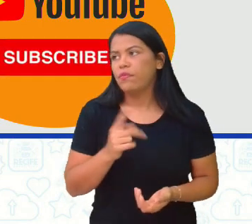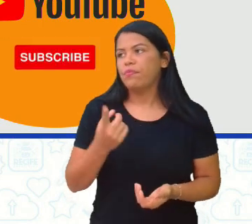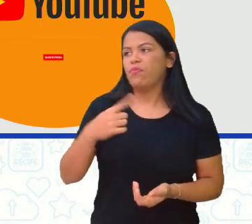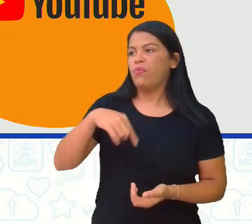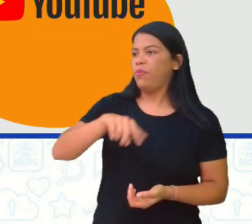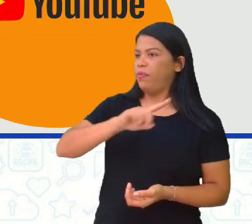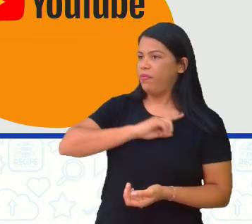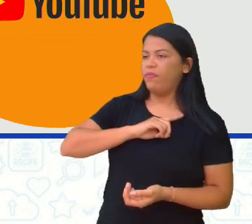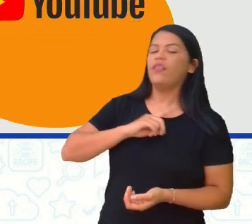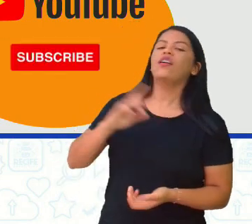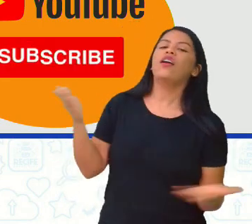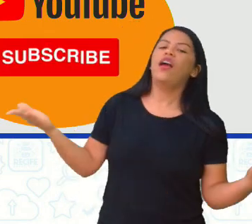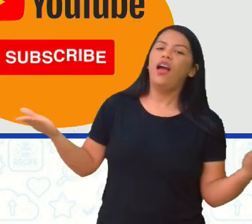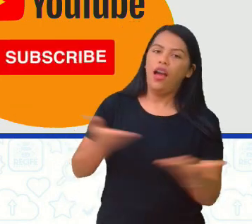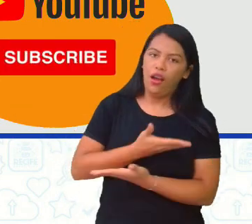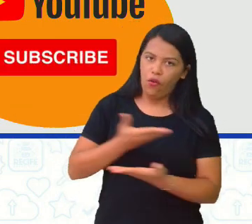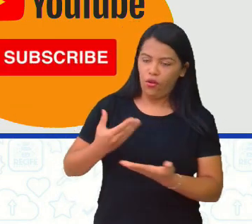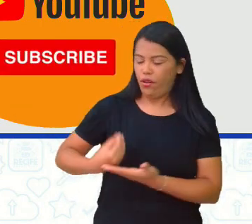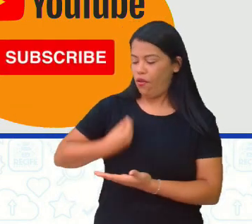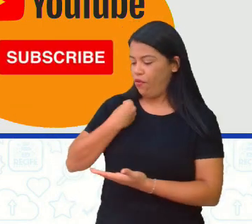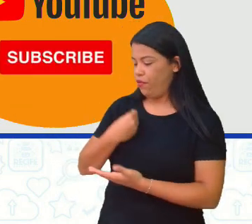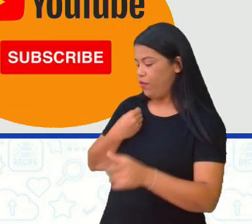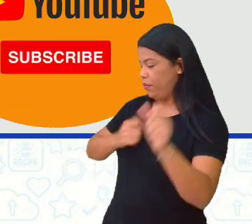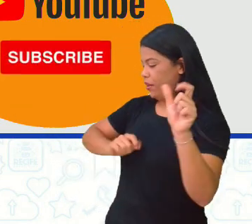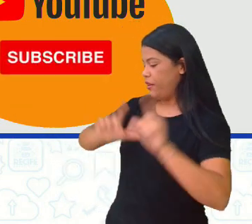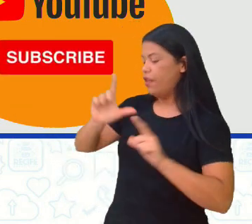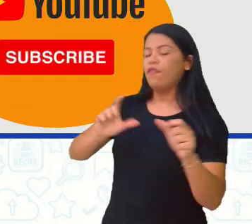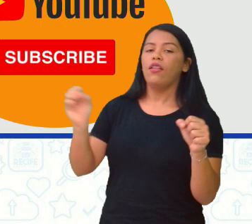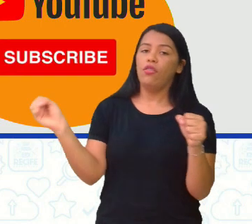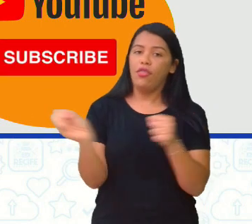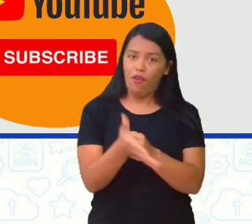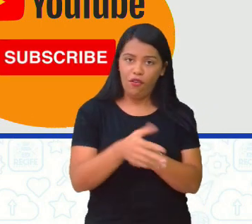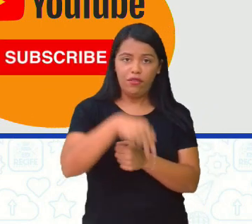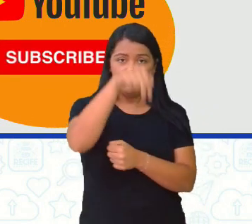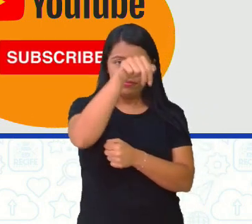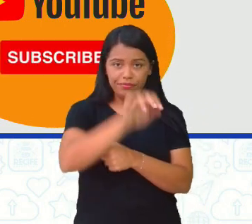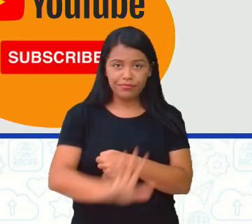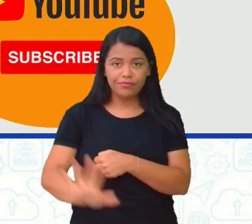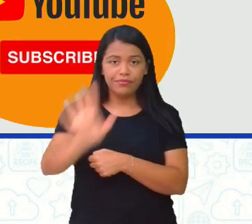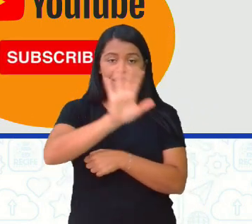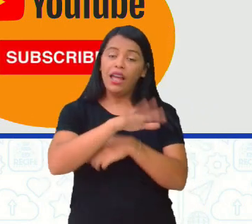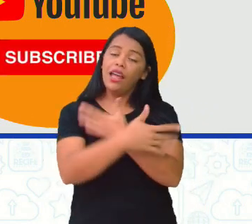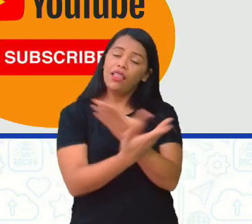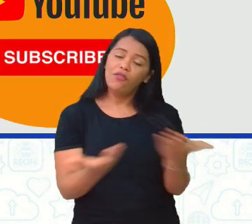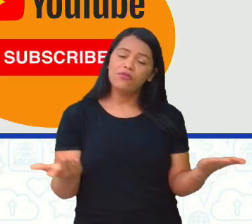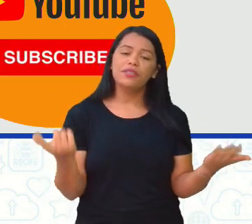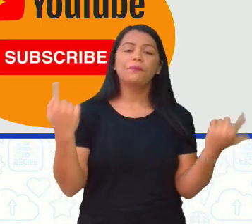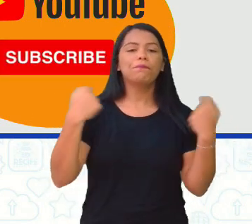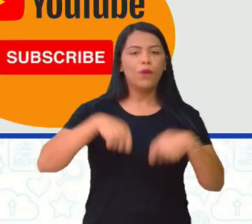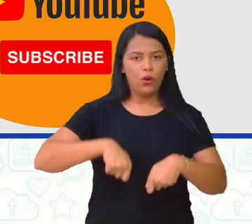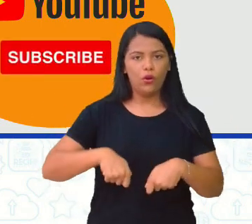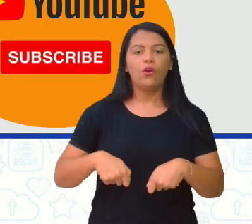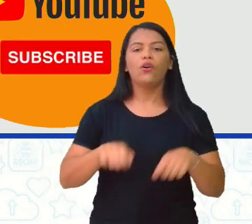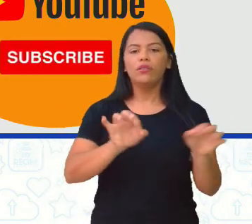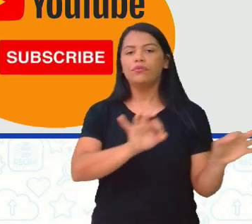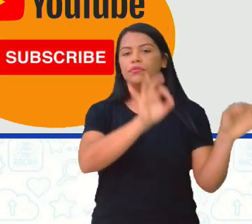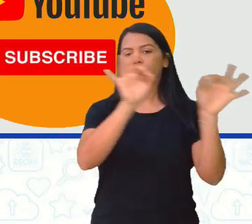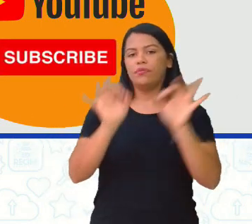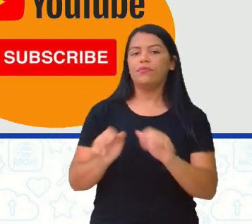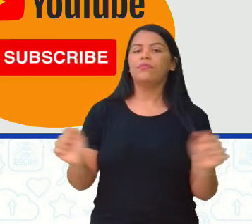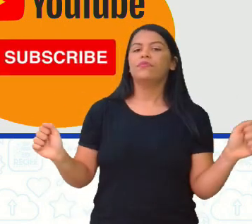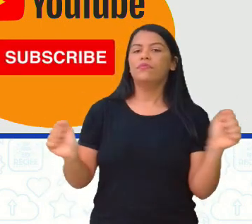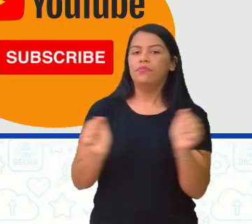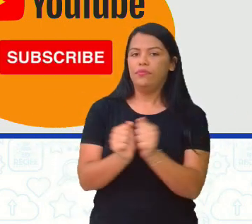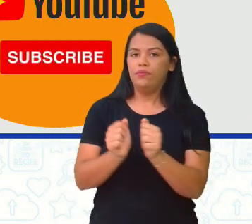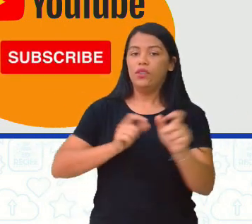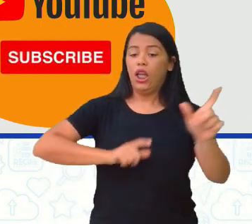gente está ao vivo pela TV Nova, tá? E vocês podem assistir junto